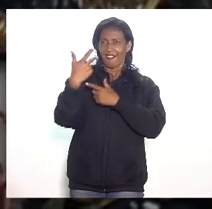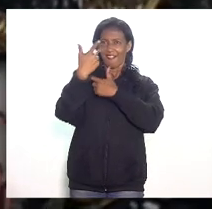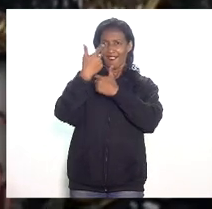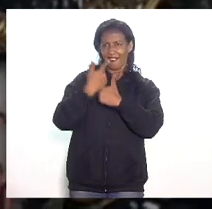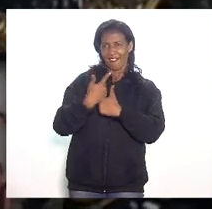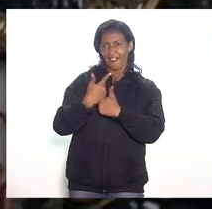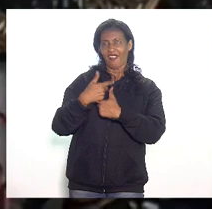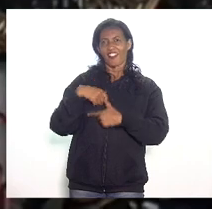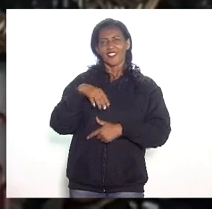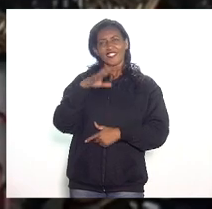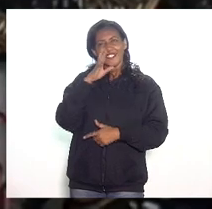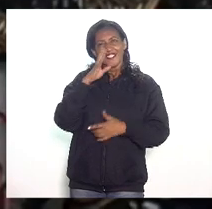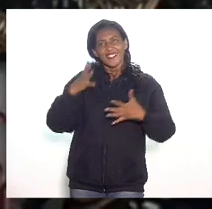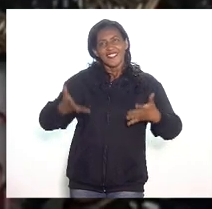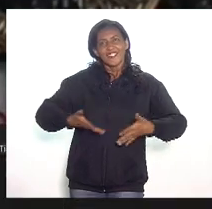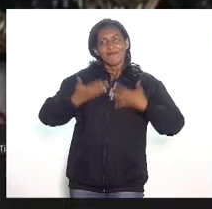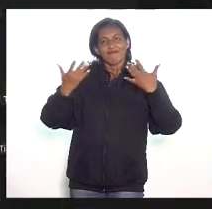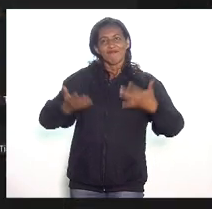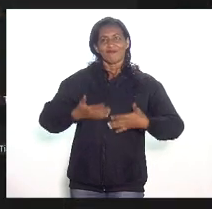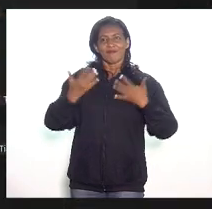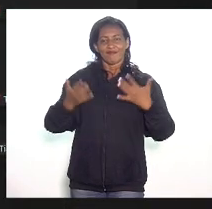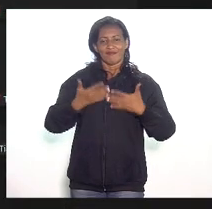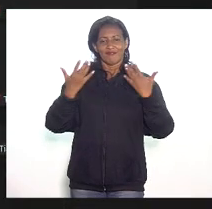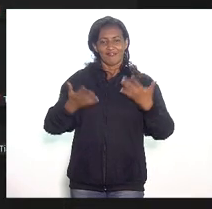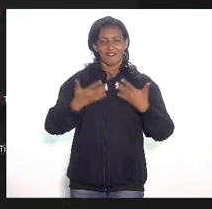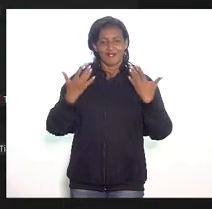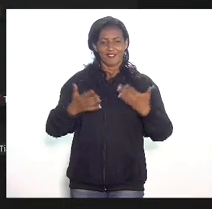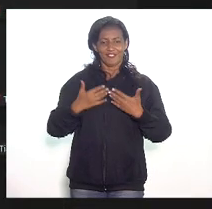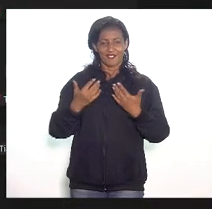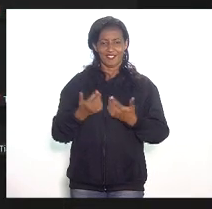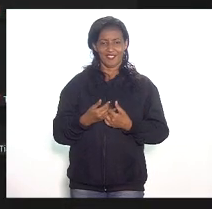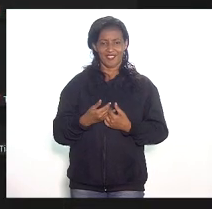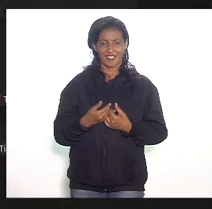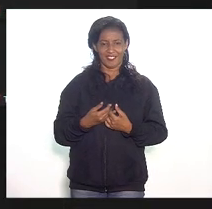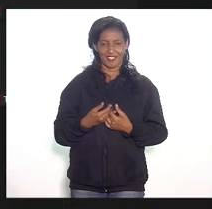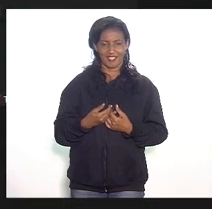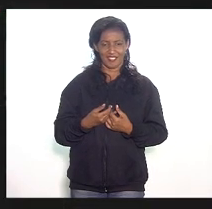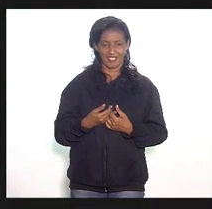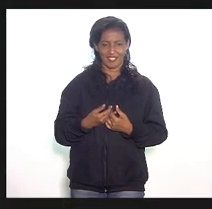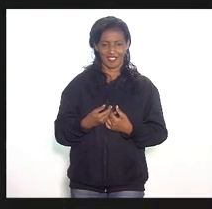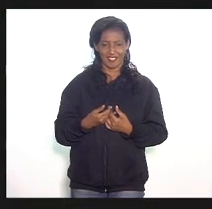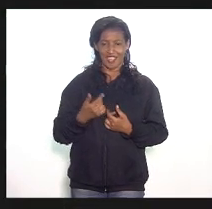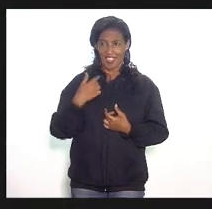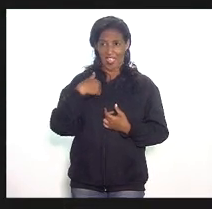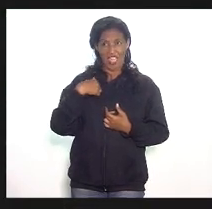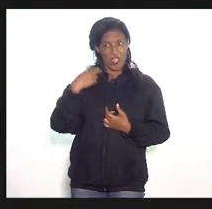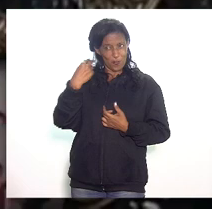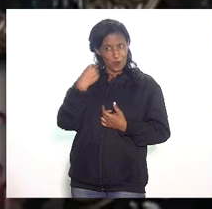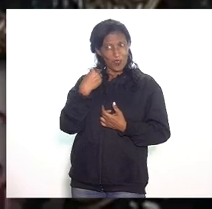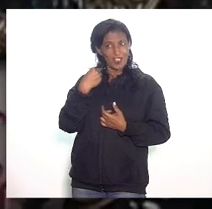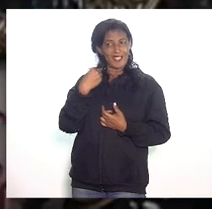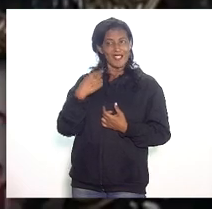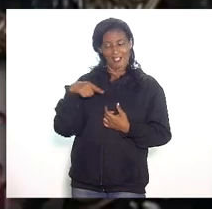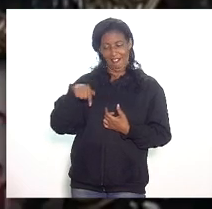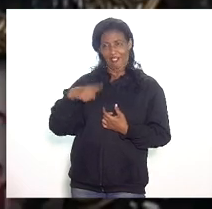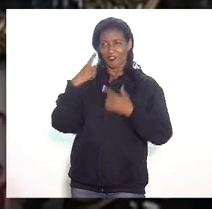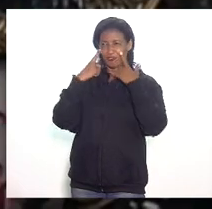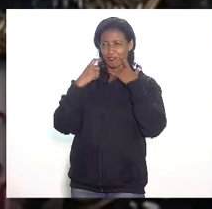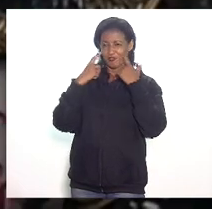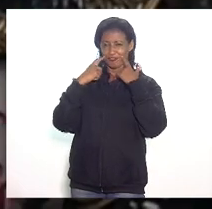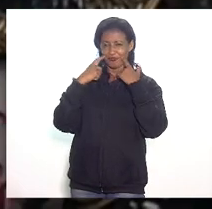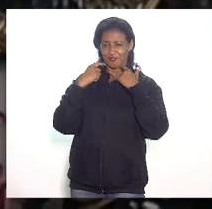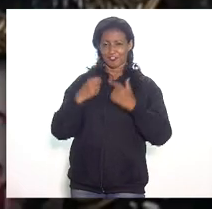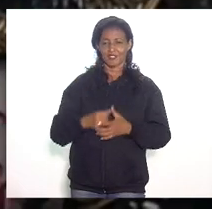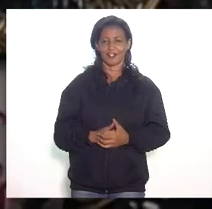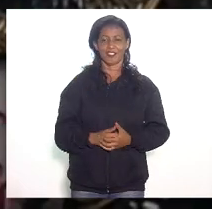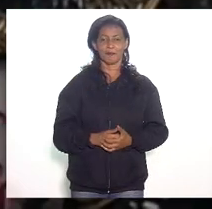engrandece aqui a nossa... Eu estou aqui que ela está chorando. Olha lá, ela estava